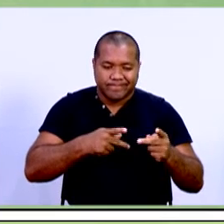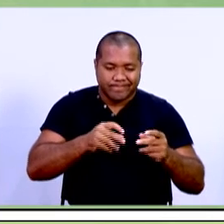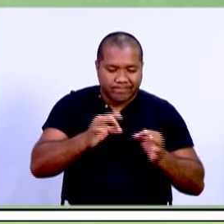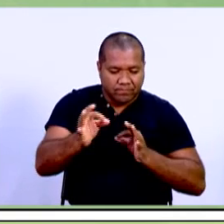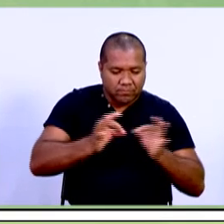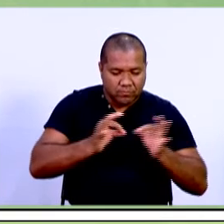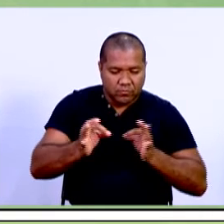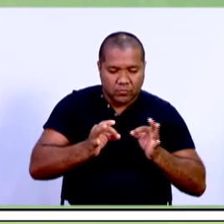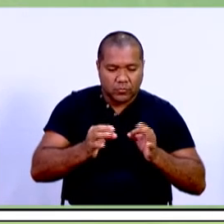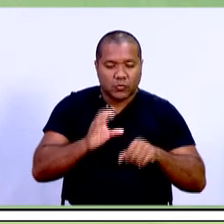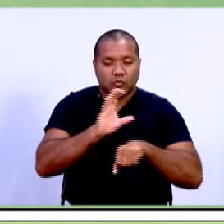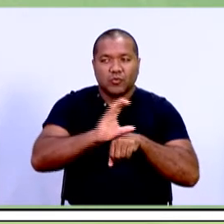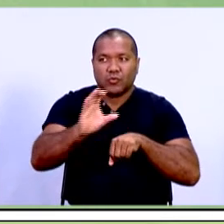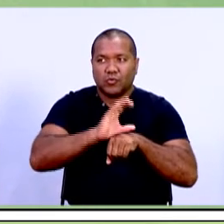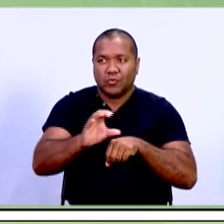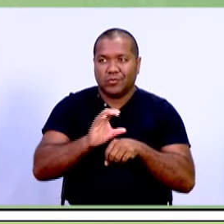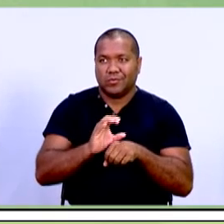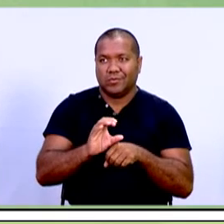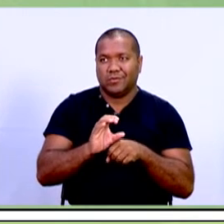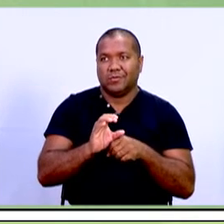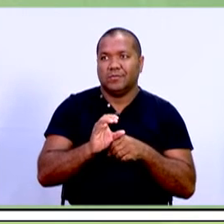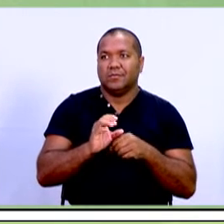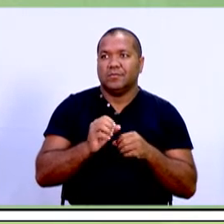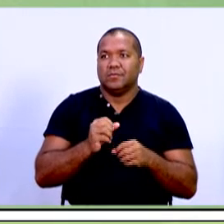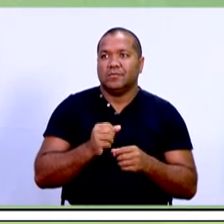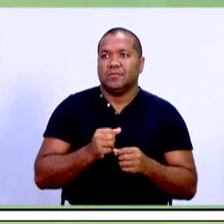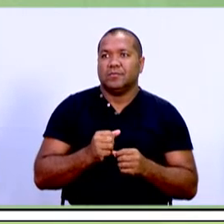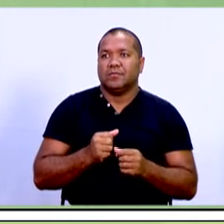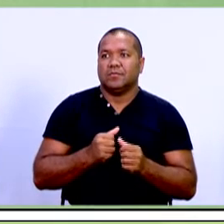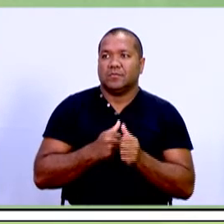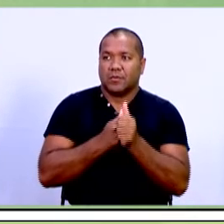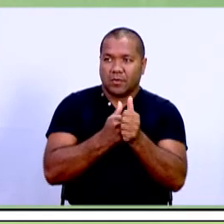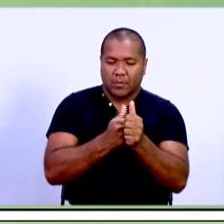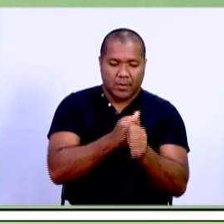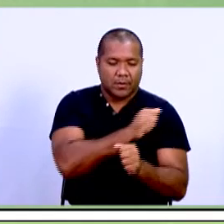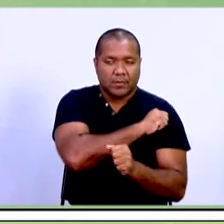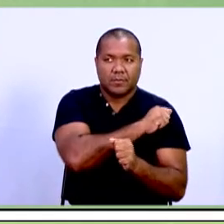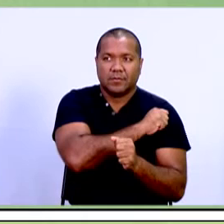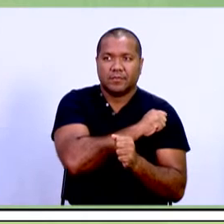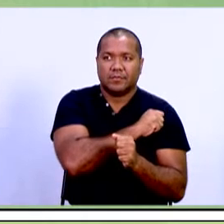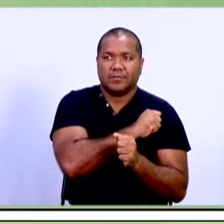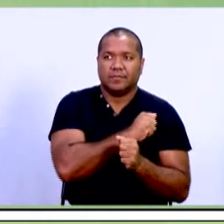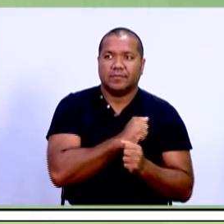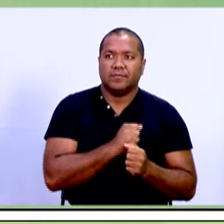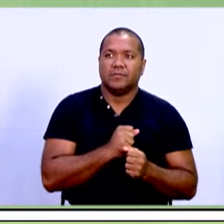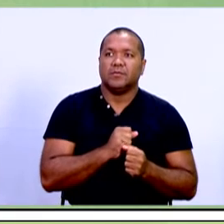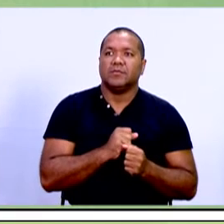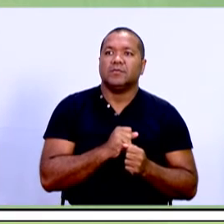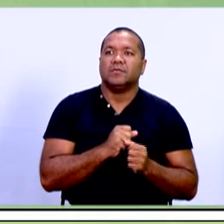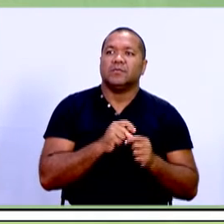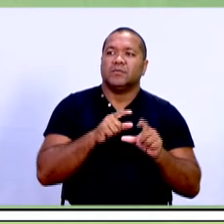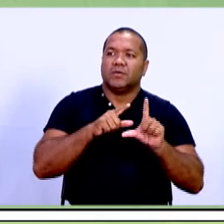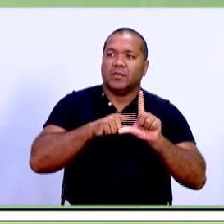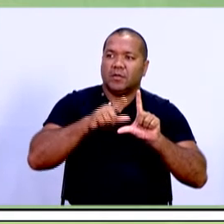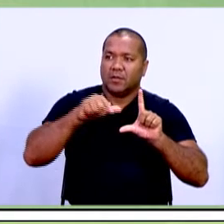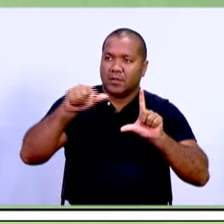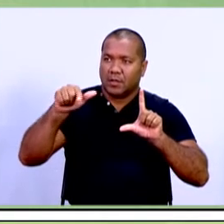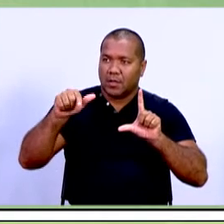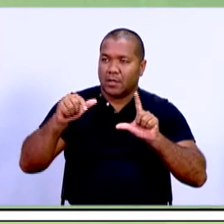nas capacitações, no acompanhamento dos alunos e nos indicadores de